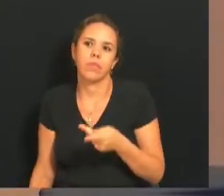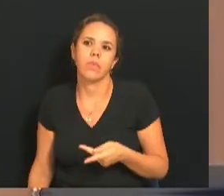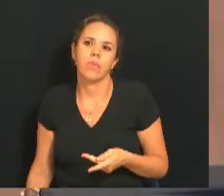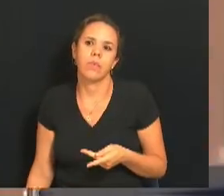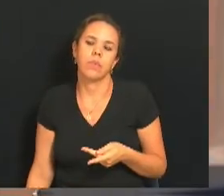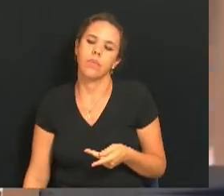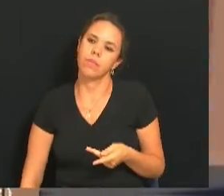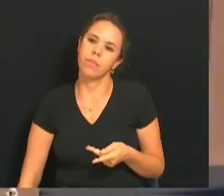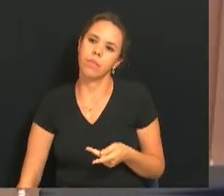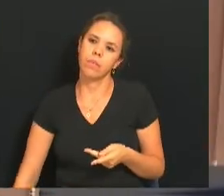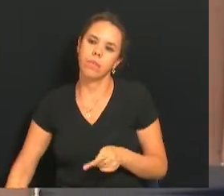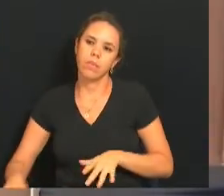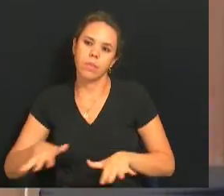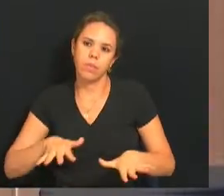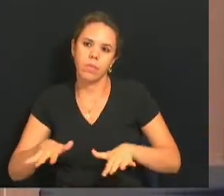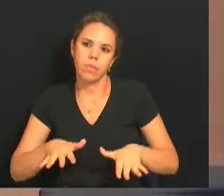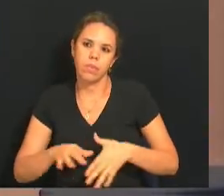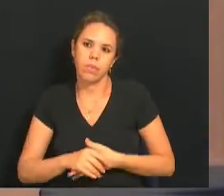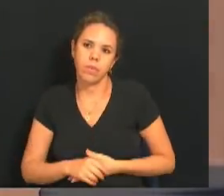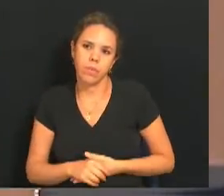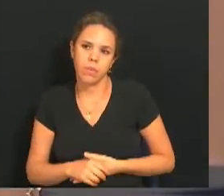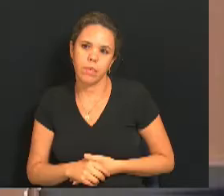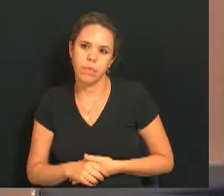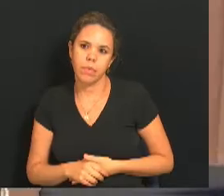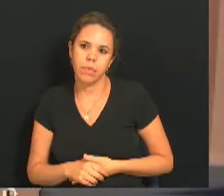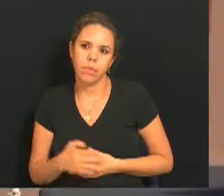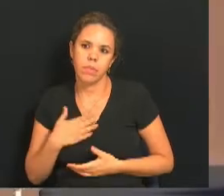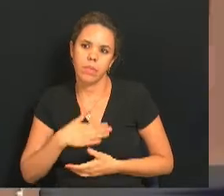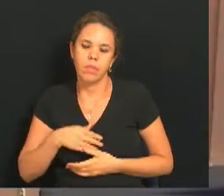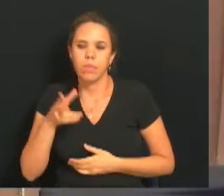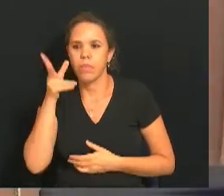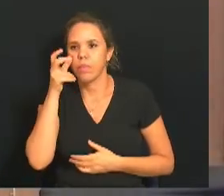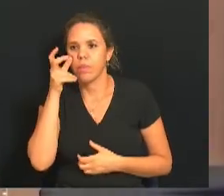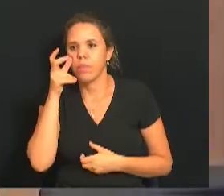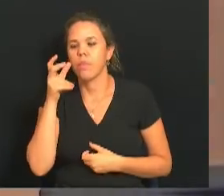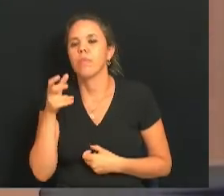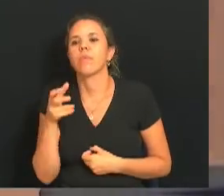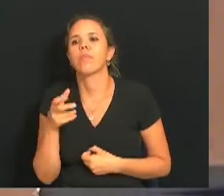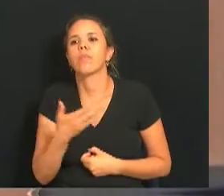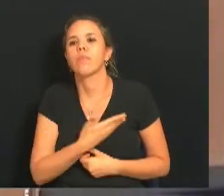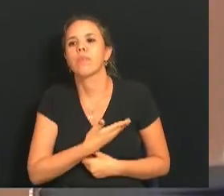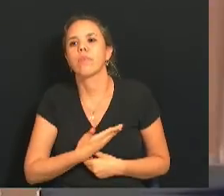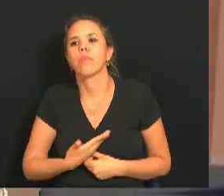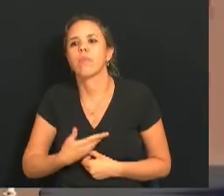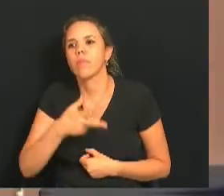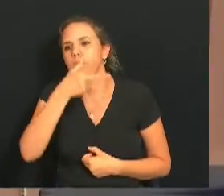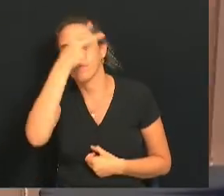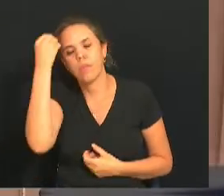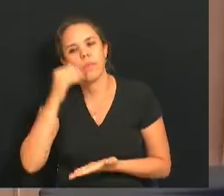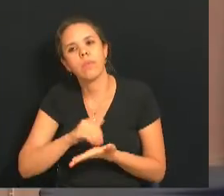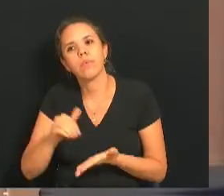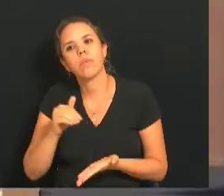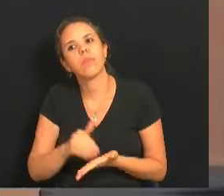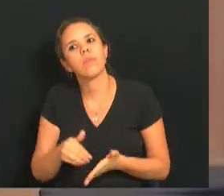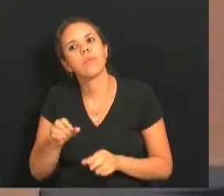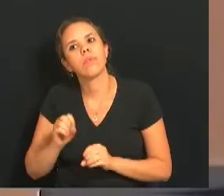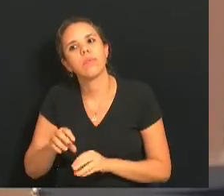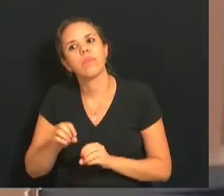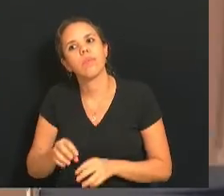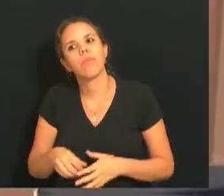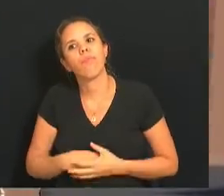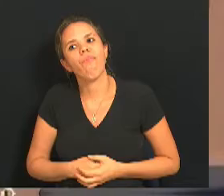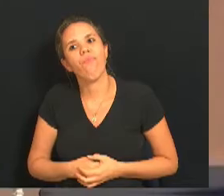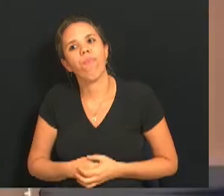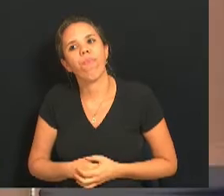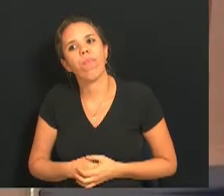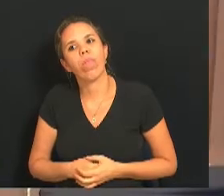dos movimentos, das entidades, a gente gostaria de ouvir o Poder Executivo, a Secretaria Municipal de Educação, que